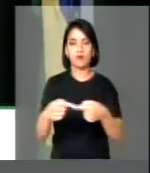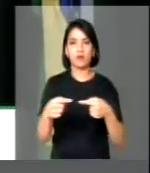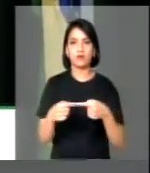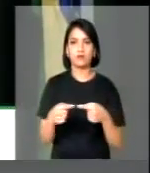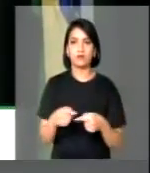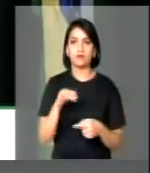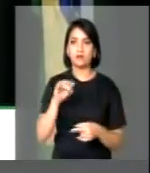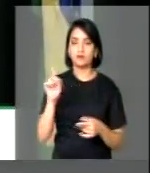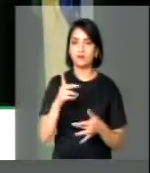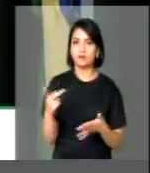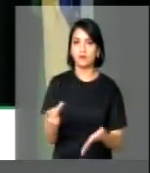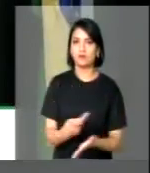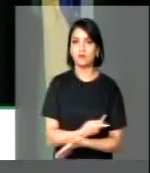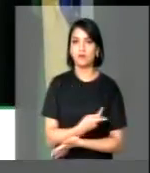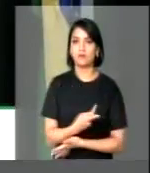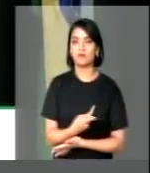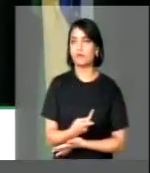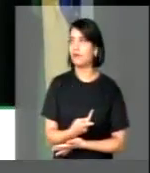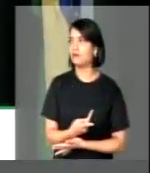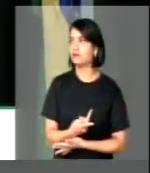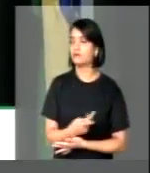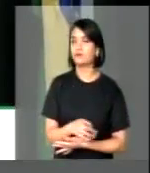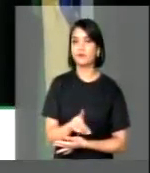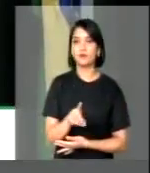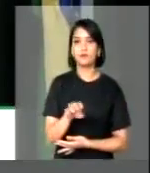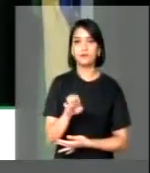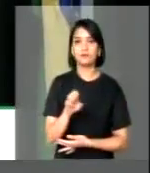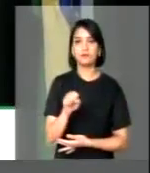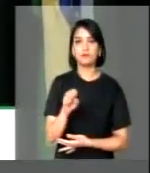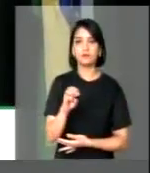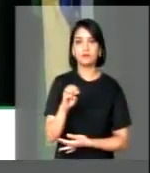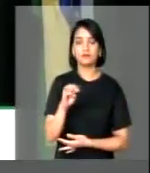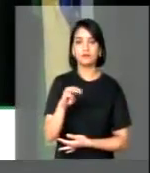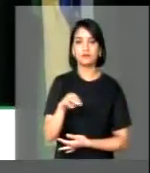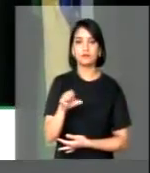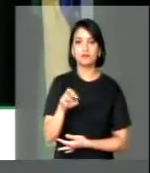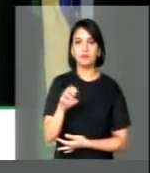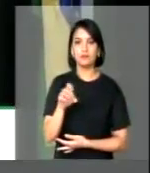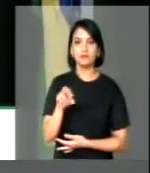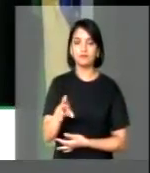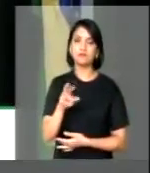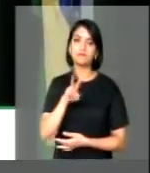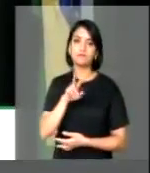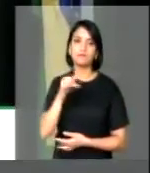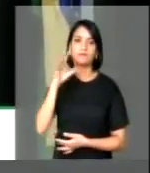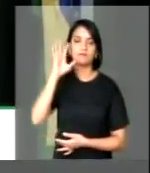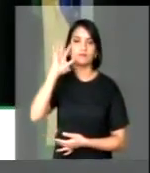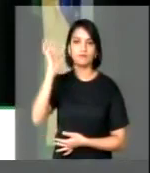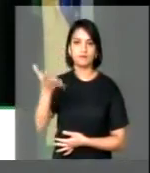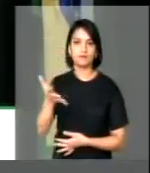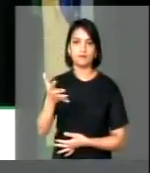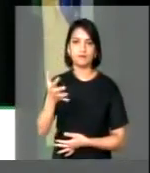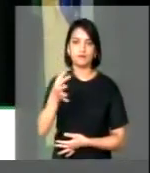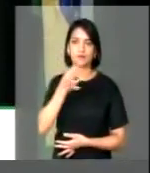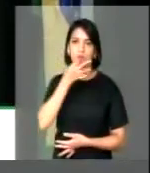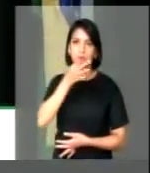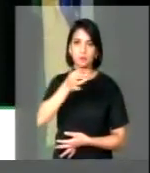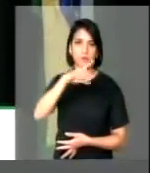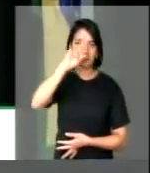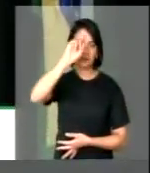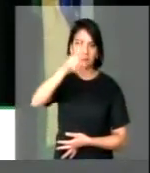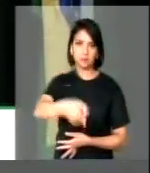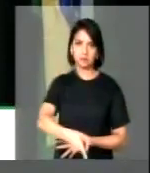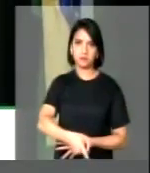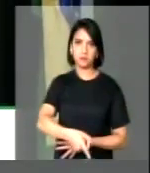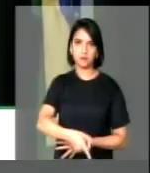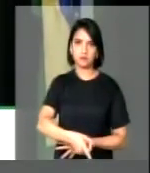composição, o desembargador Carvalho decidirá o pleito de forma